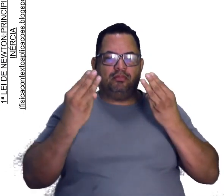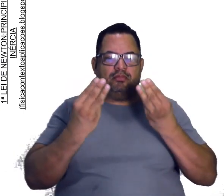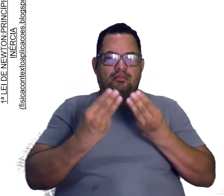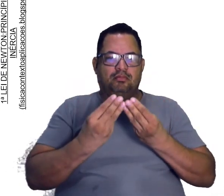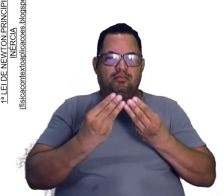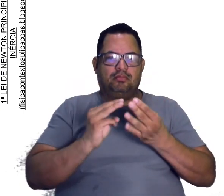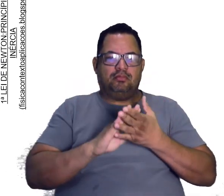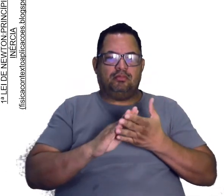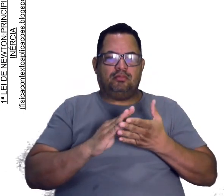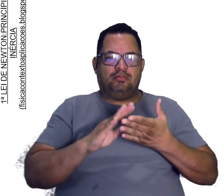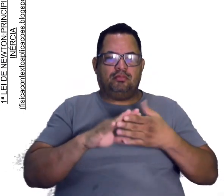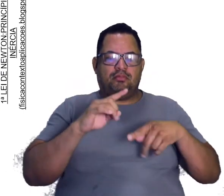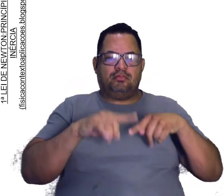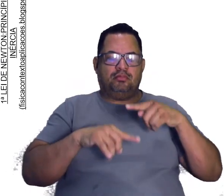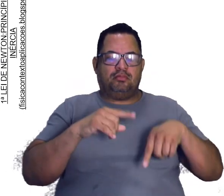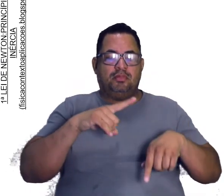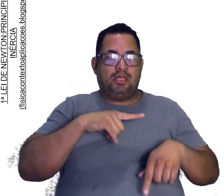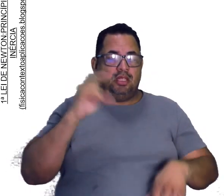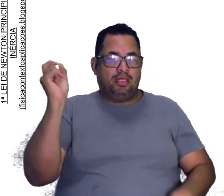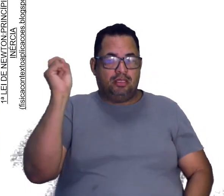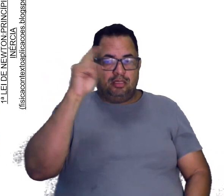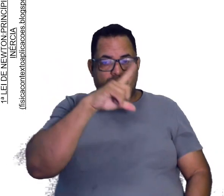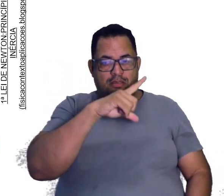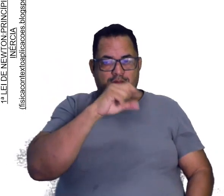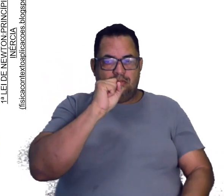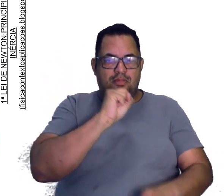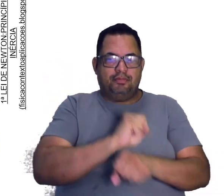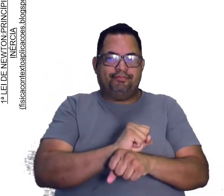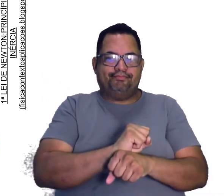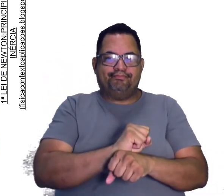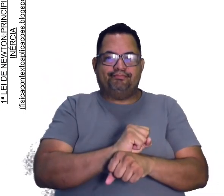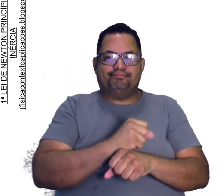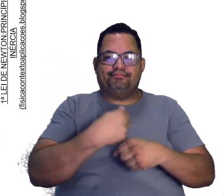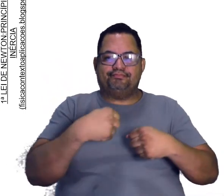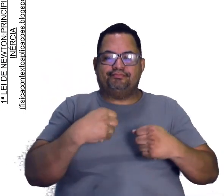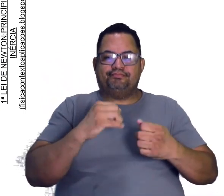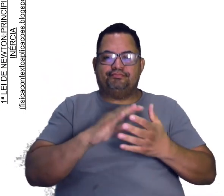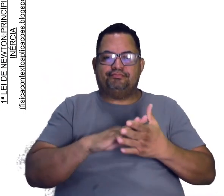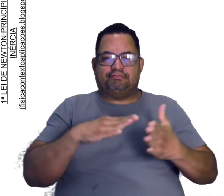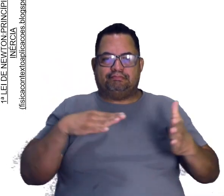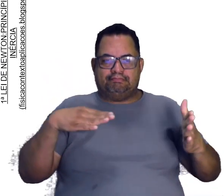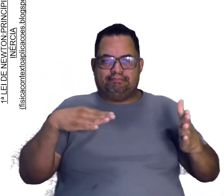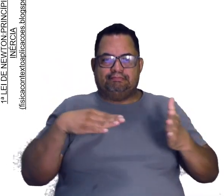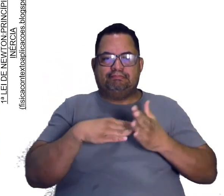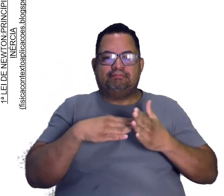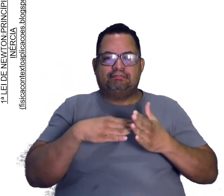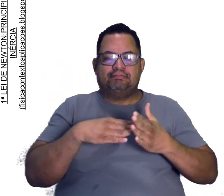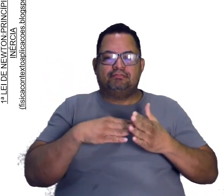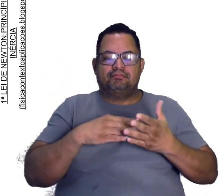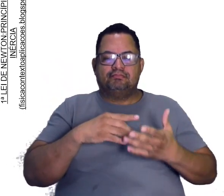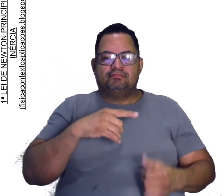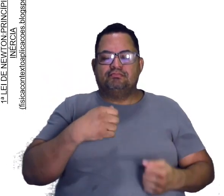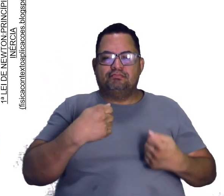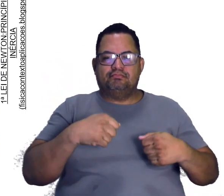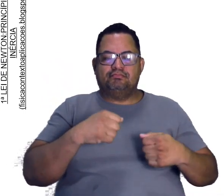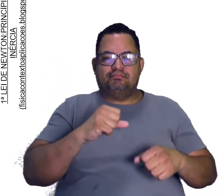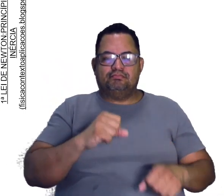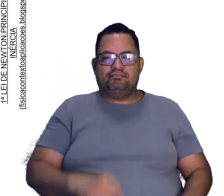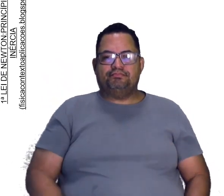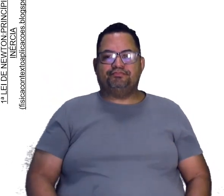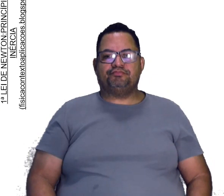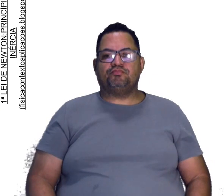corpo, mais dificuldade ele vai ter para parar. Então tem que ter um impacto muito grande para que ele possa